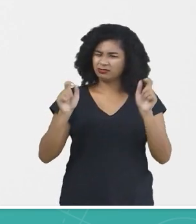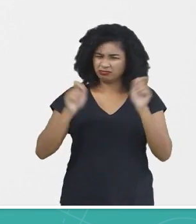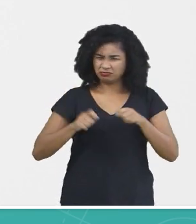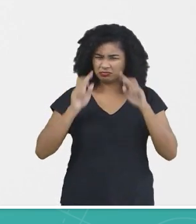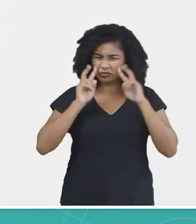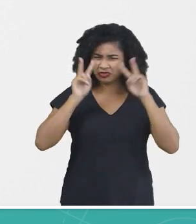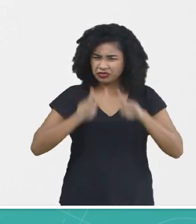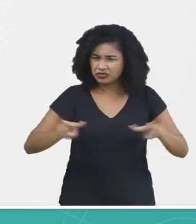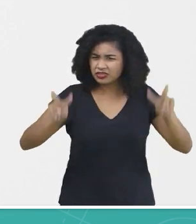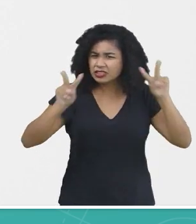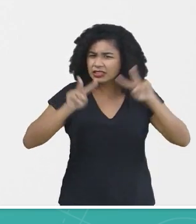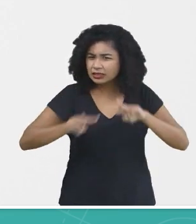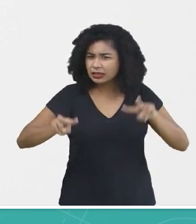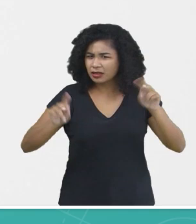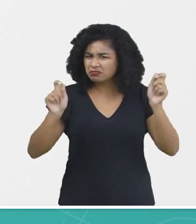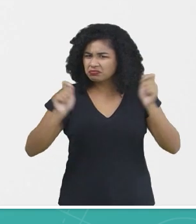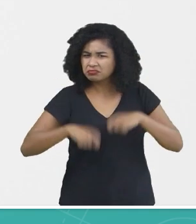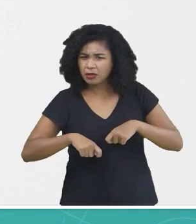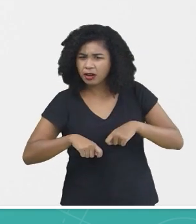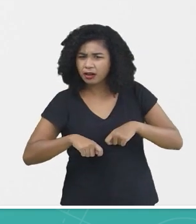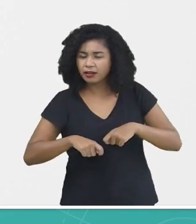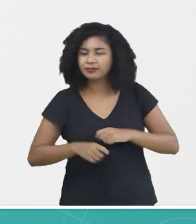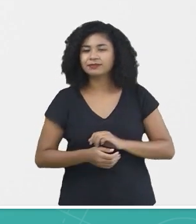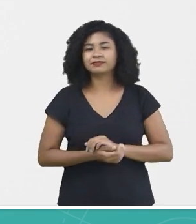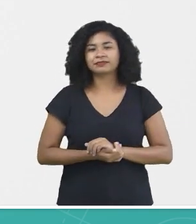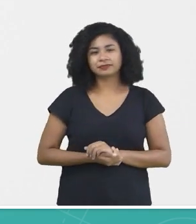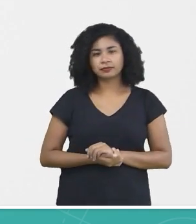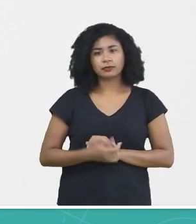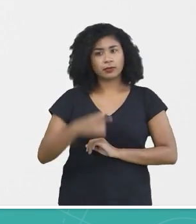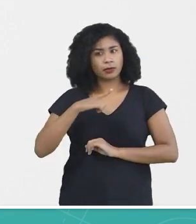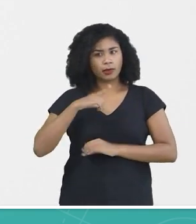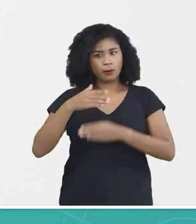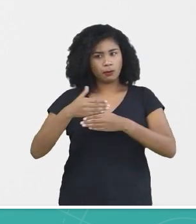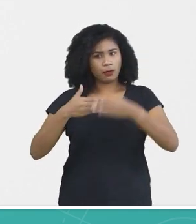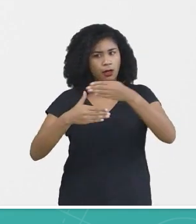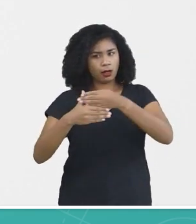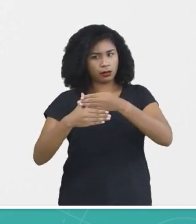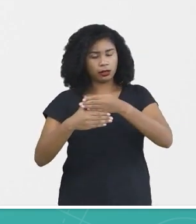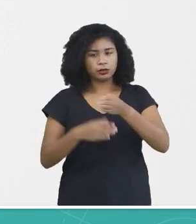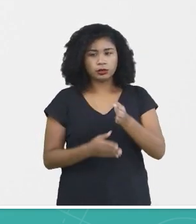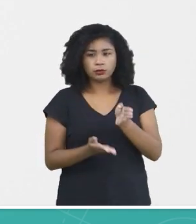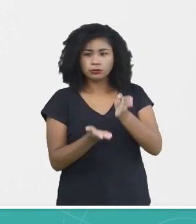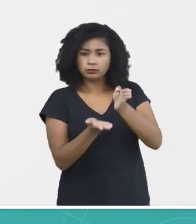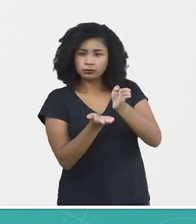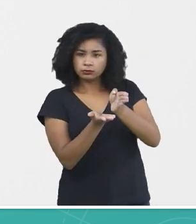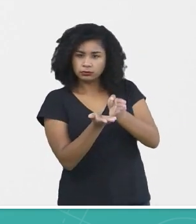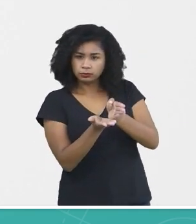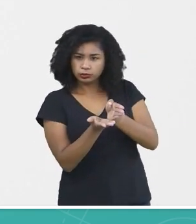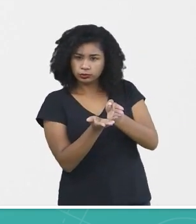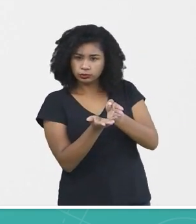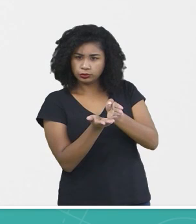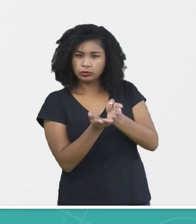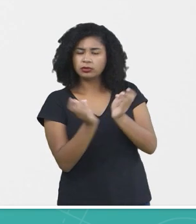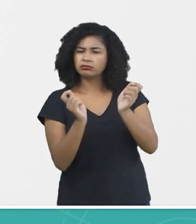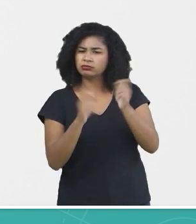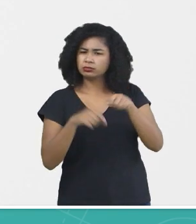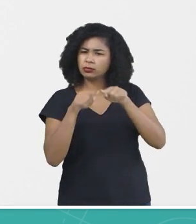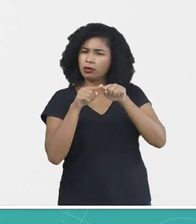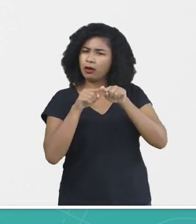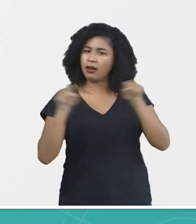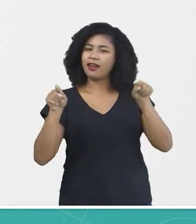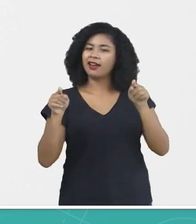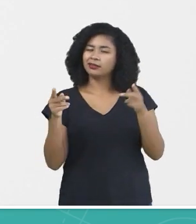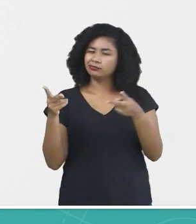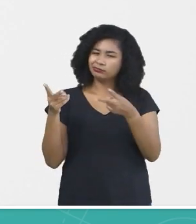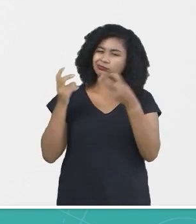noção através dessa informação? Eu tenho duas paredes e o encontro dessas duas paredes forma uma reta. Outra